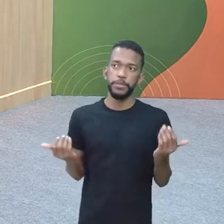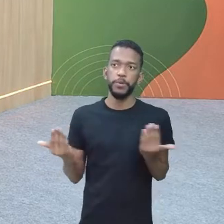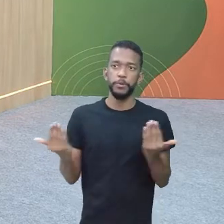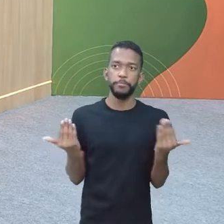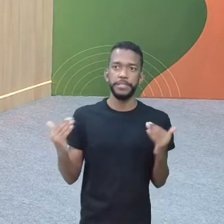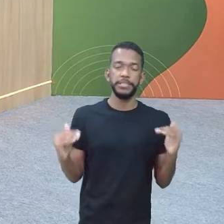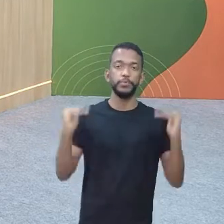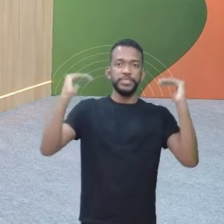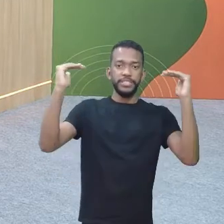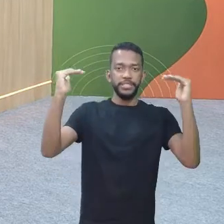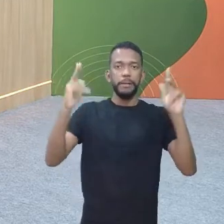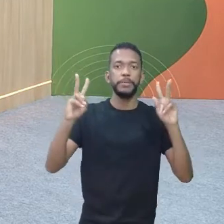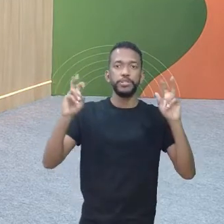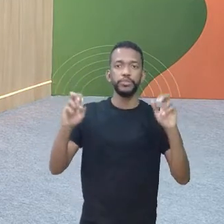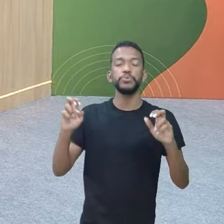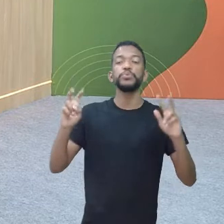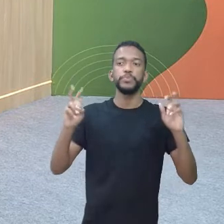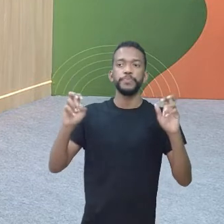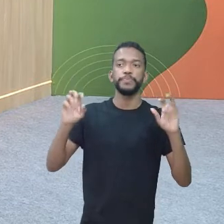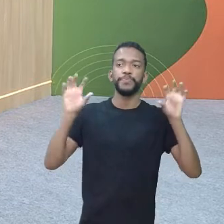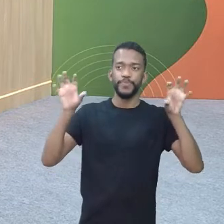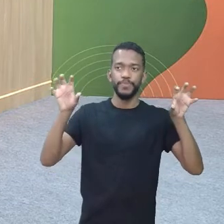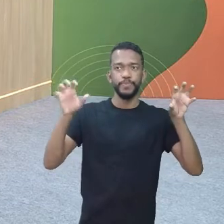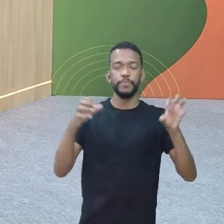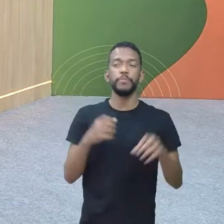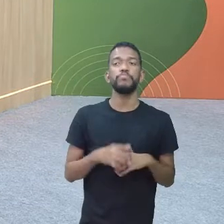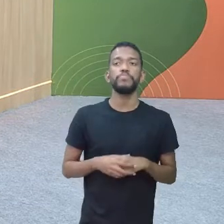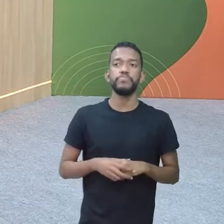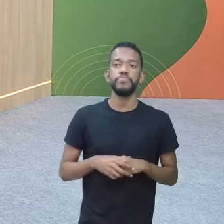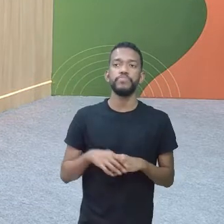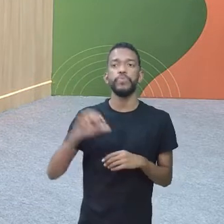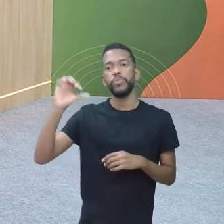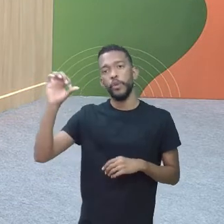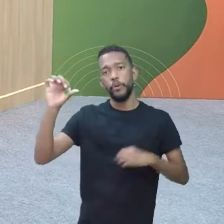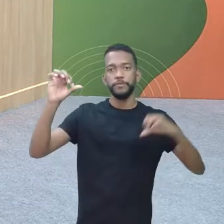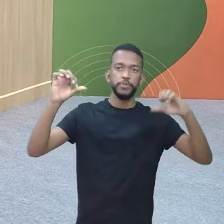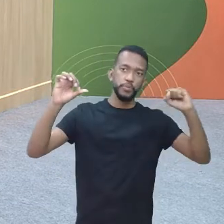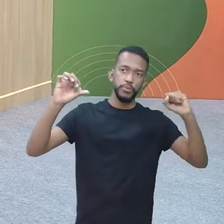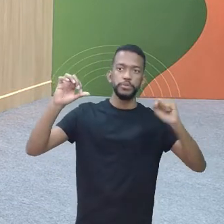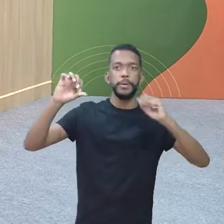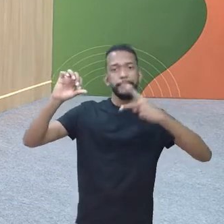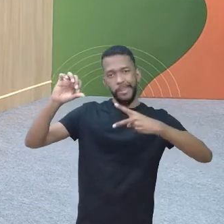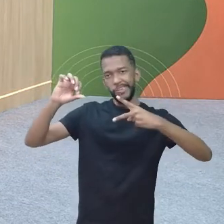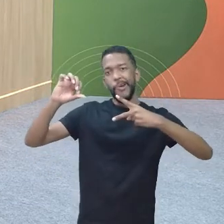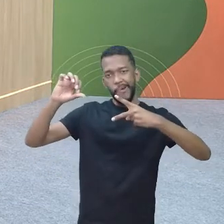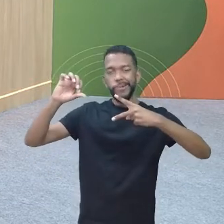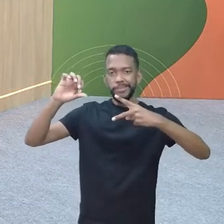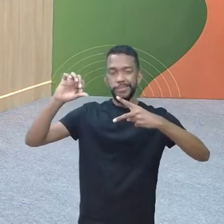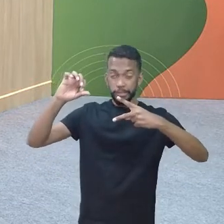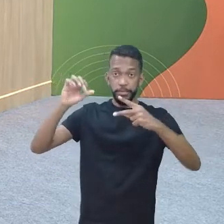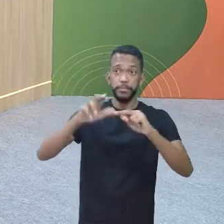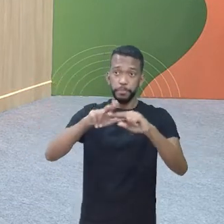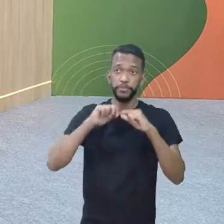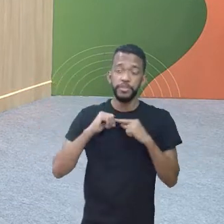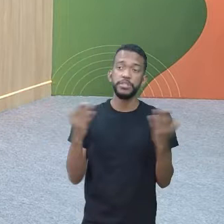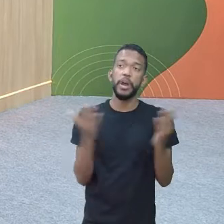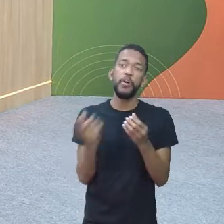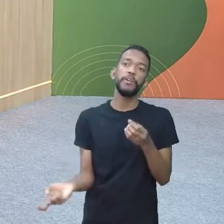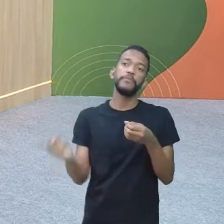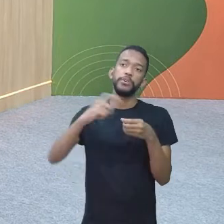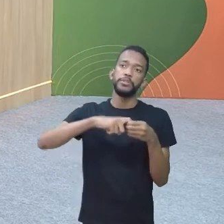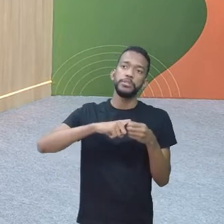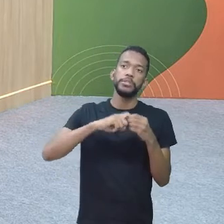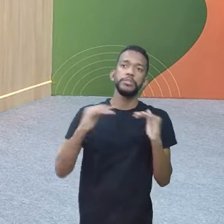está em cima, né, dos numeradores. E aí a gente observa que o 9 é maior do que o 8, por isso, voltando às